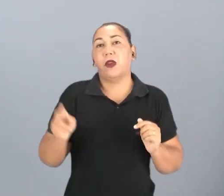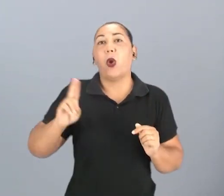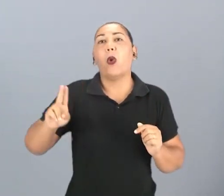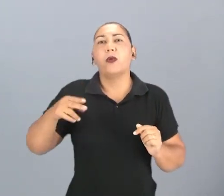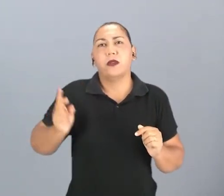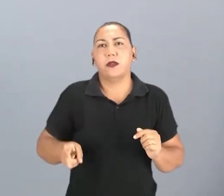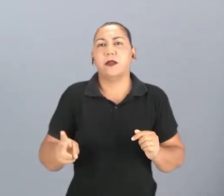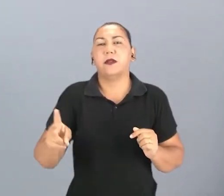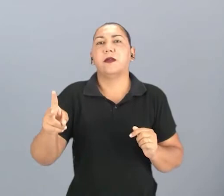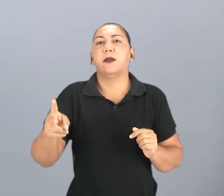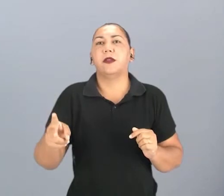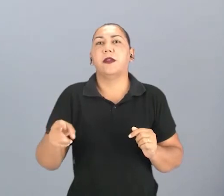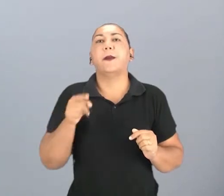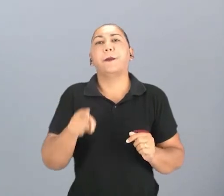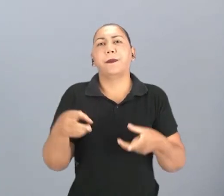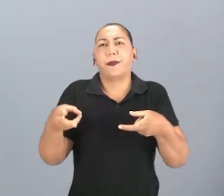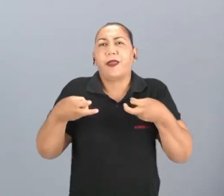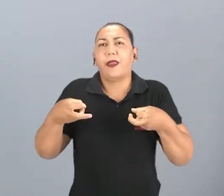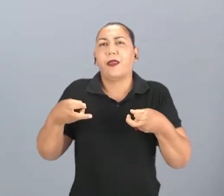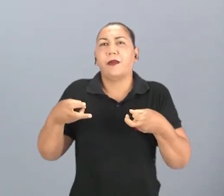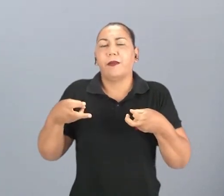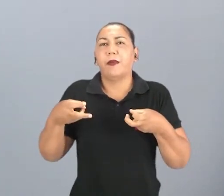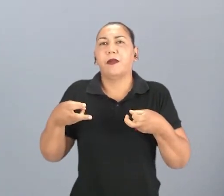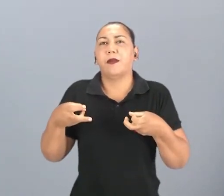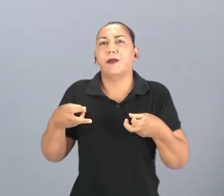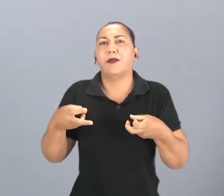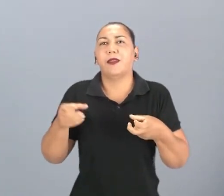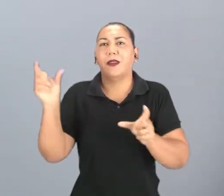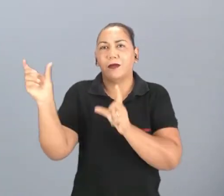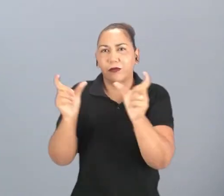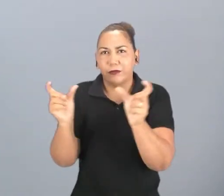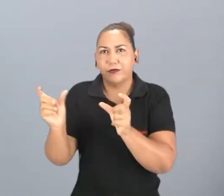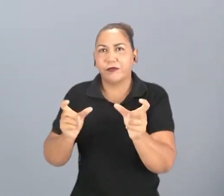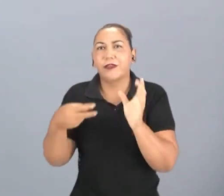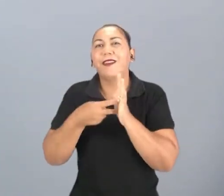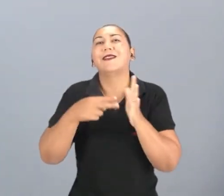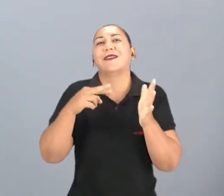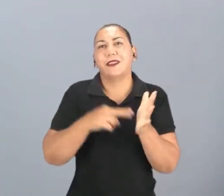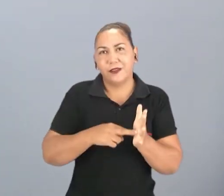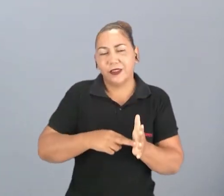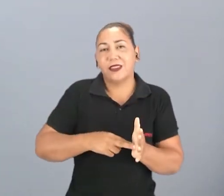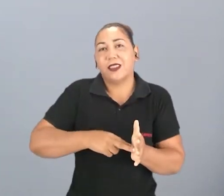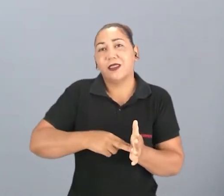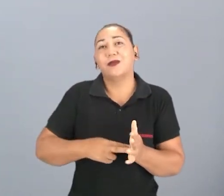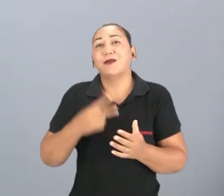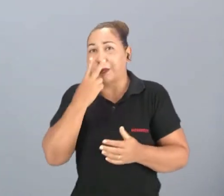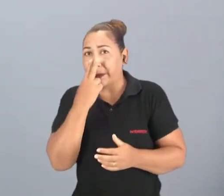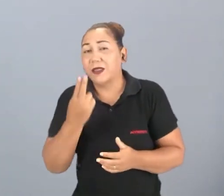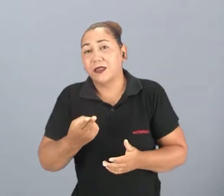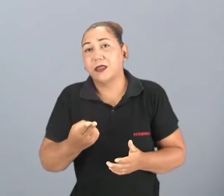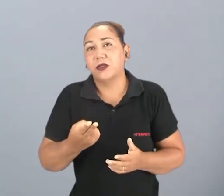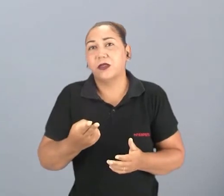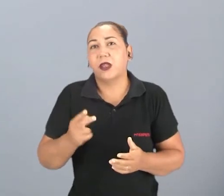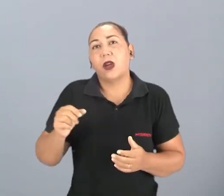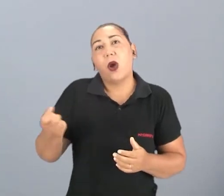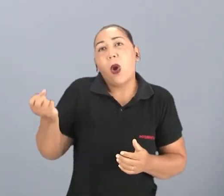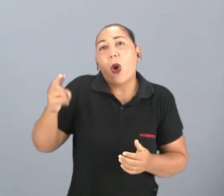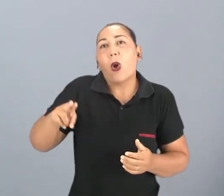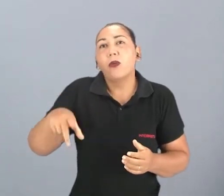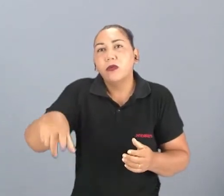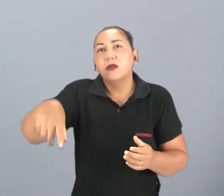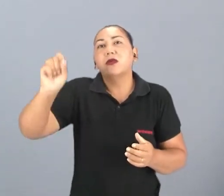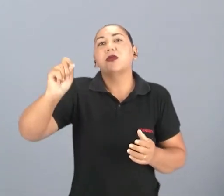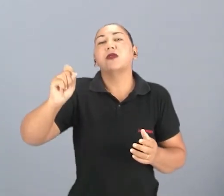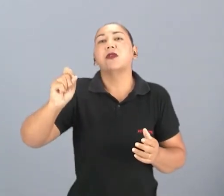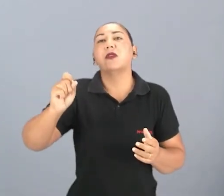porque vocês viram que todas, a maioria delas tem o mesmo significado, né? Então, eu geralmente escolho uma ou duas das que eu mais tenho afinidade e segurança para